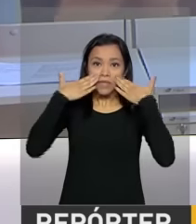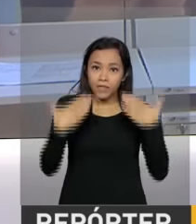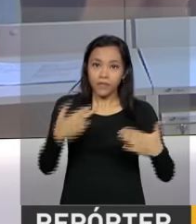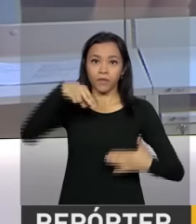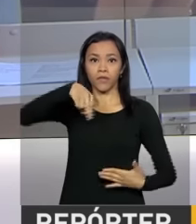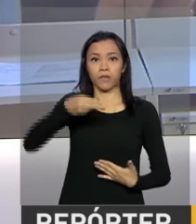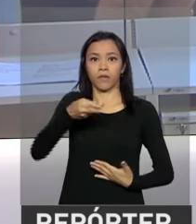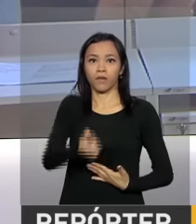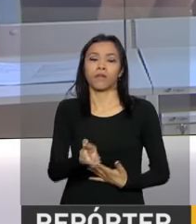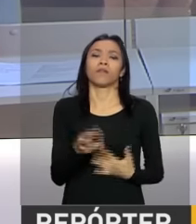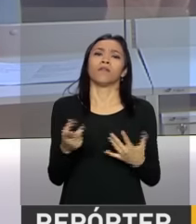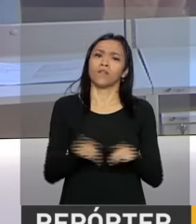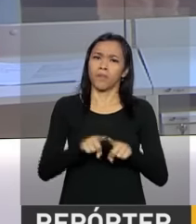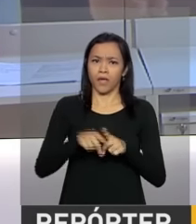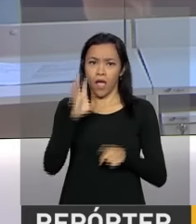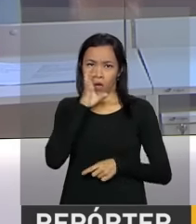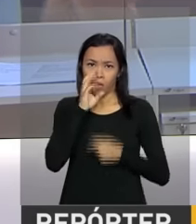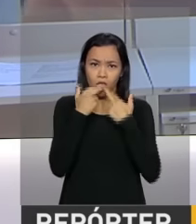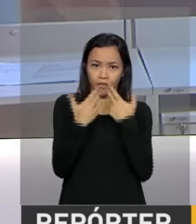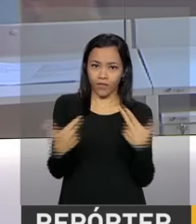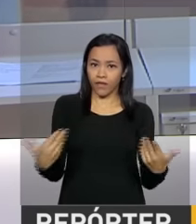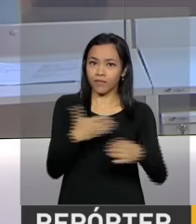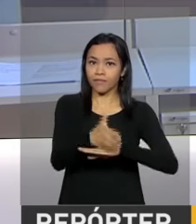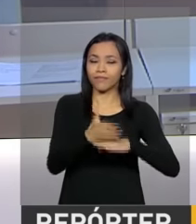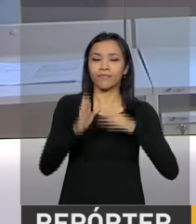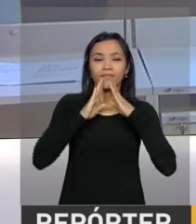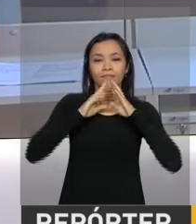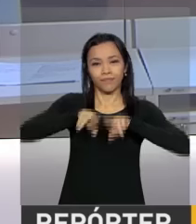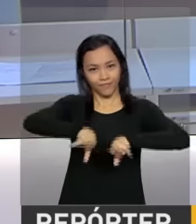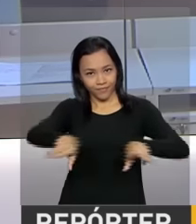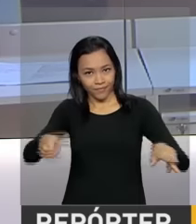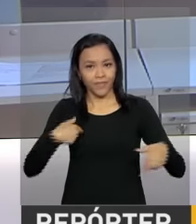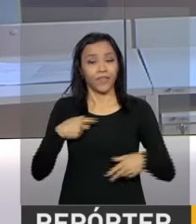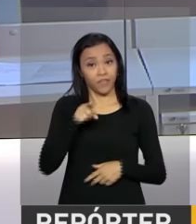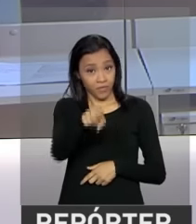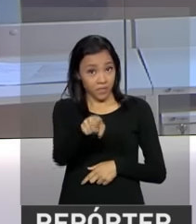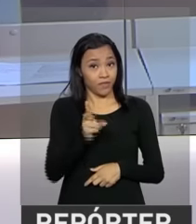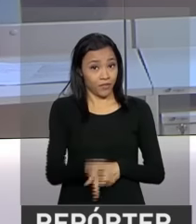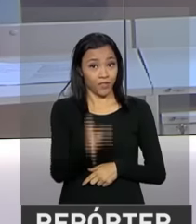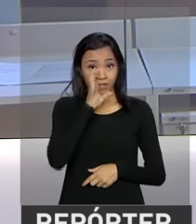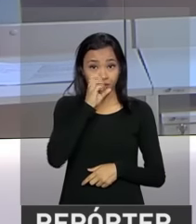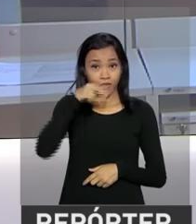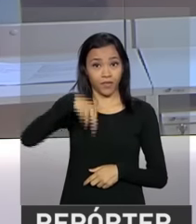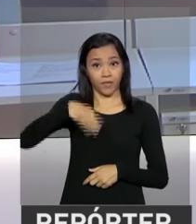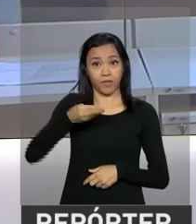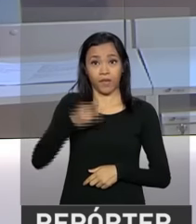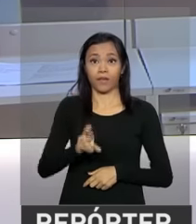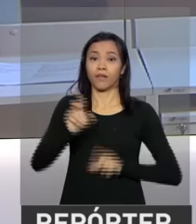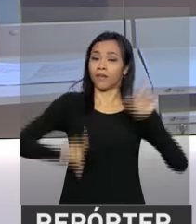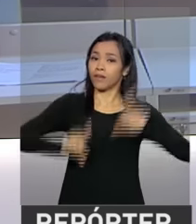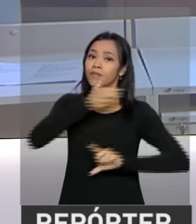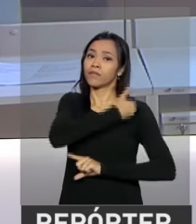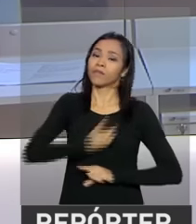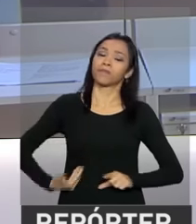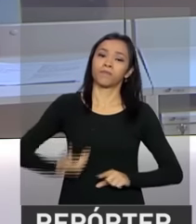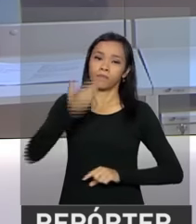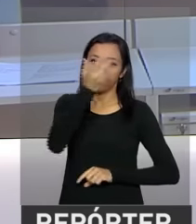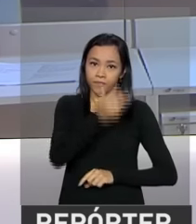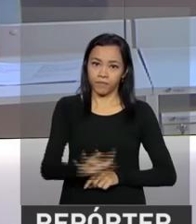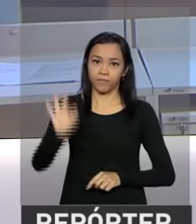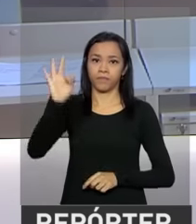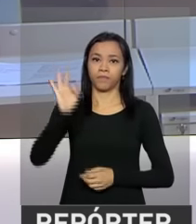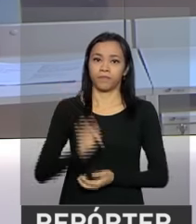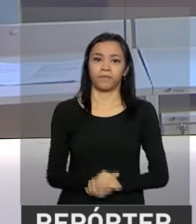NBR acompanhe também as novidades em nossas redes sociais e você continue com a gente aqui na NBR a TV do